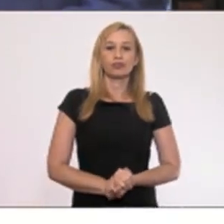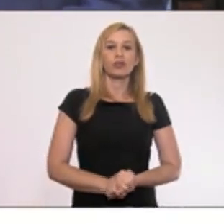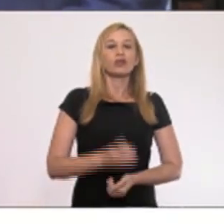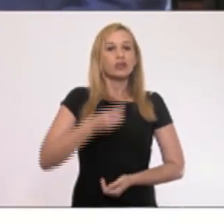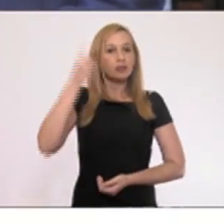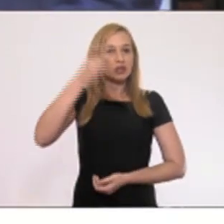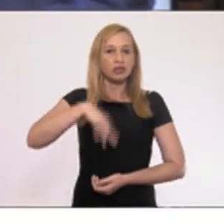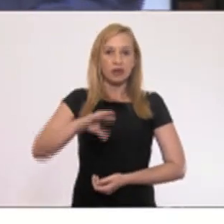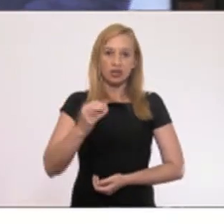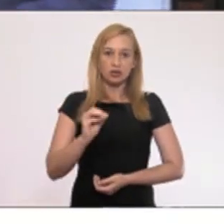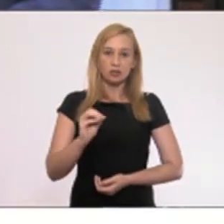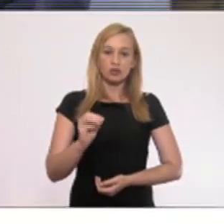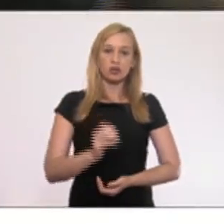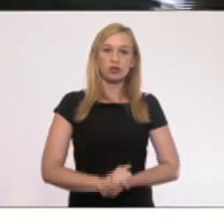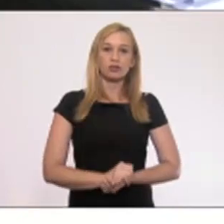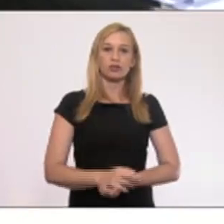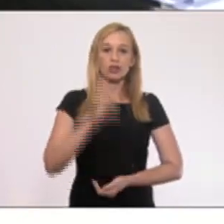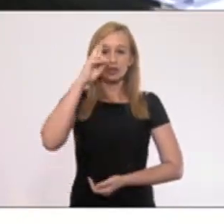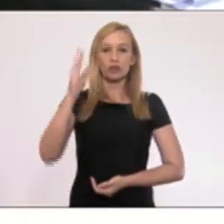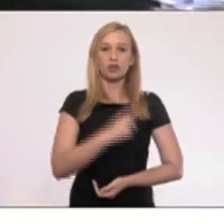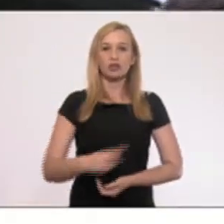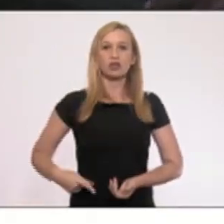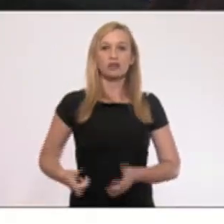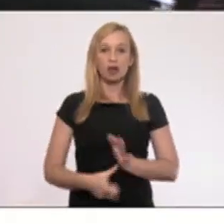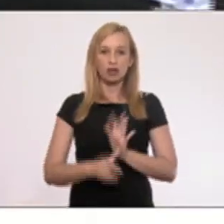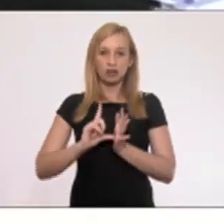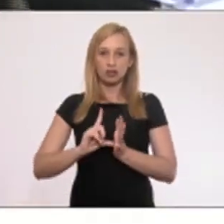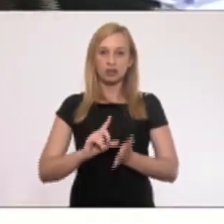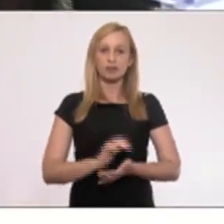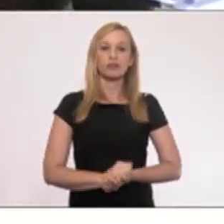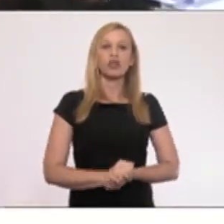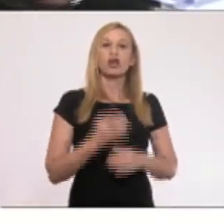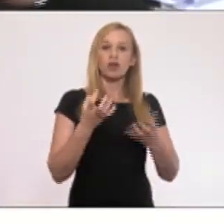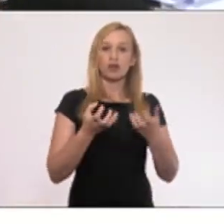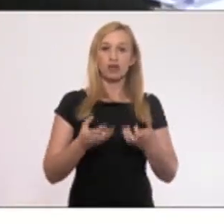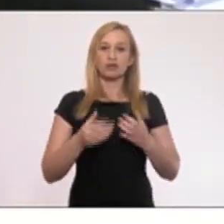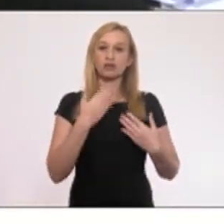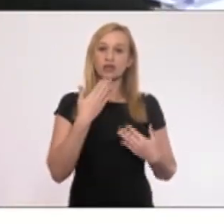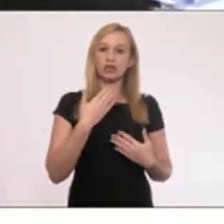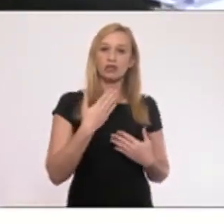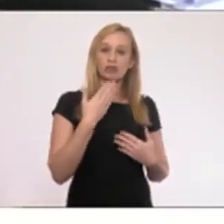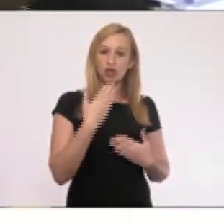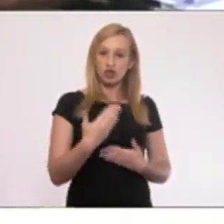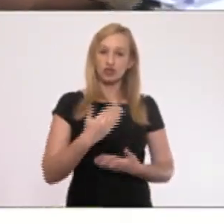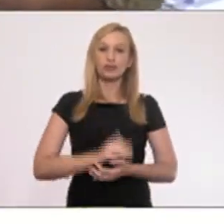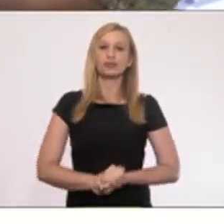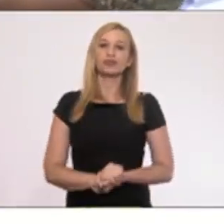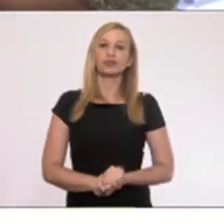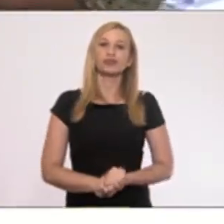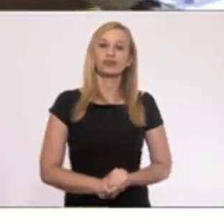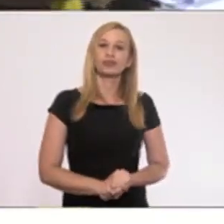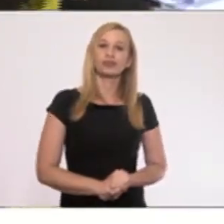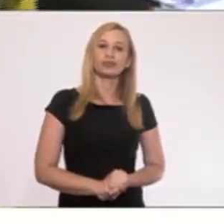Deputado Márcio Pacheco, por favor. Senhor presidente, antes, porém, eu quero fazer um encaminhamento à Vossa Excelência.